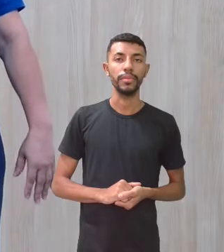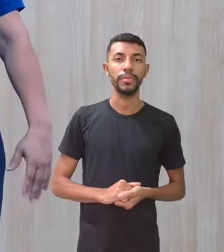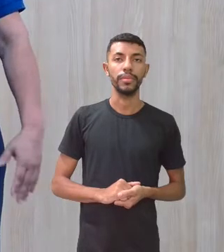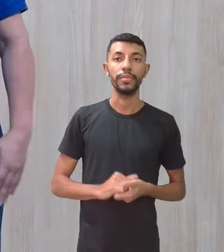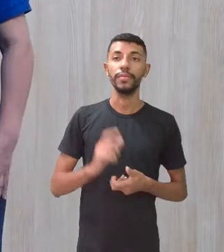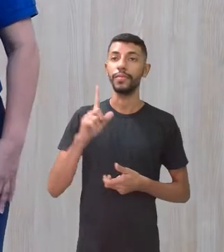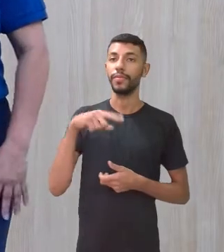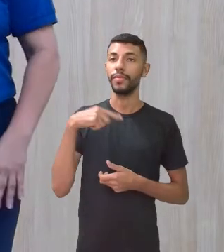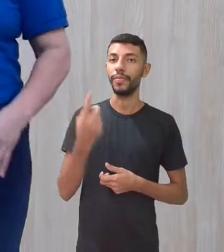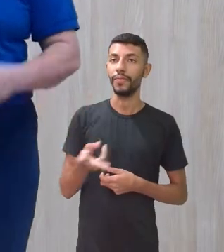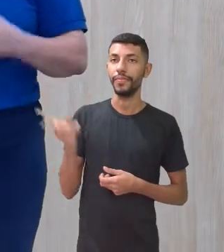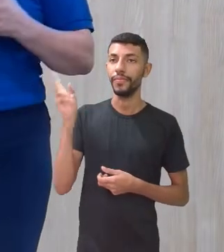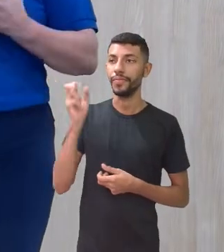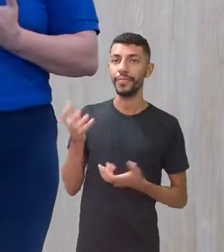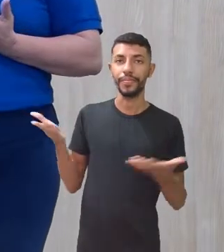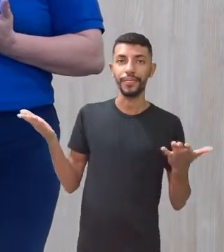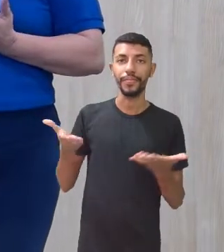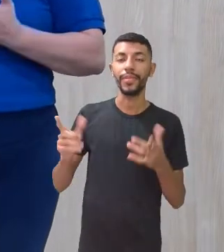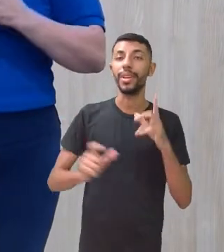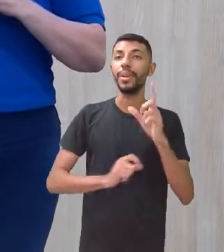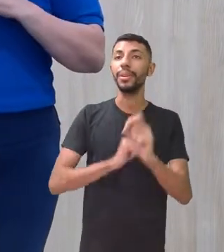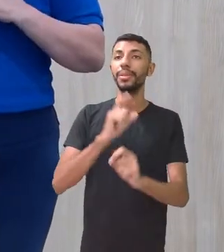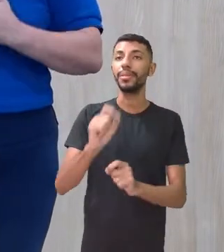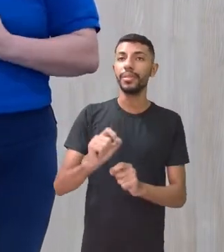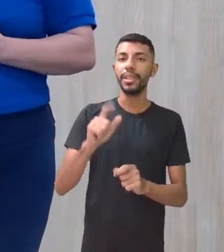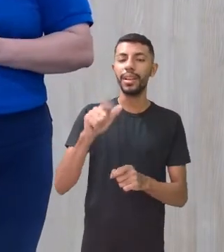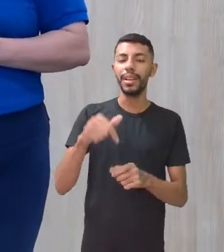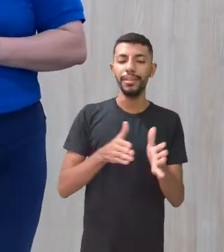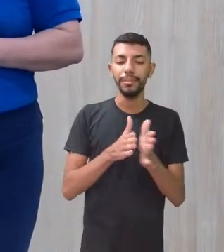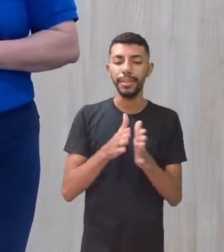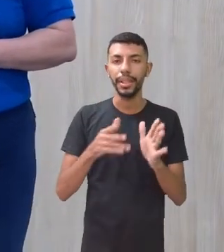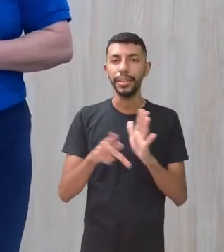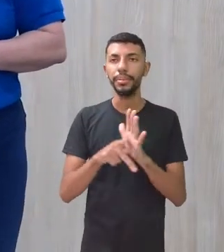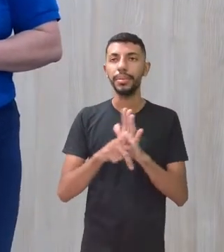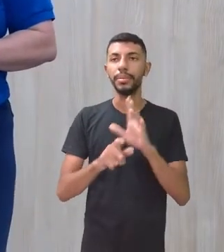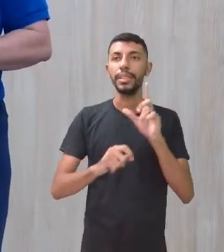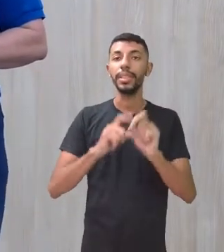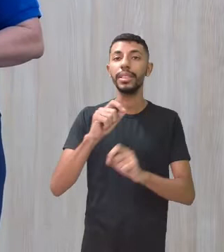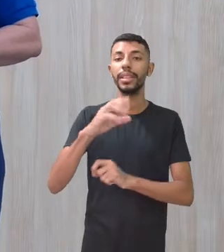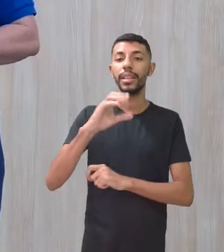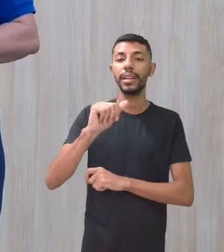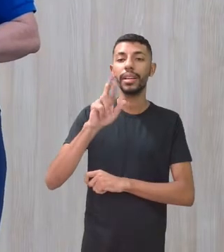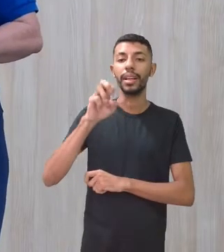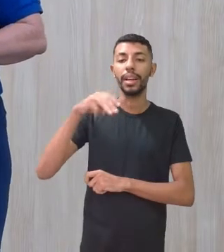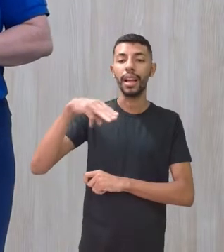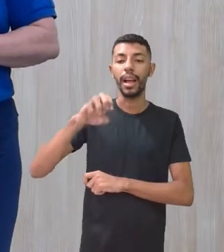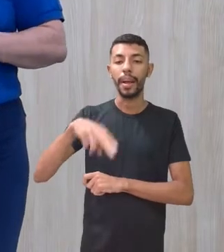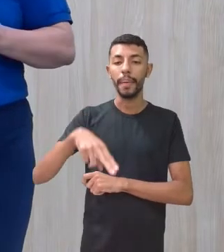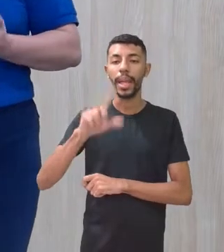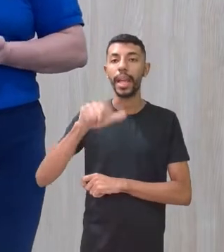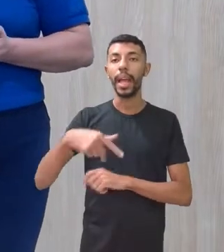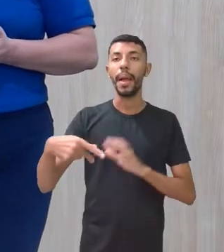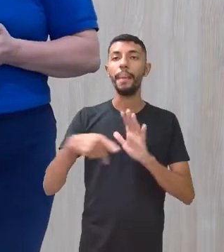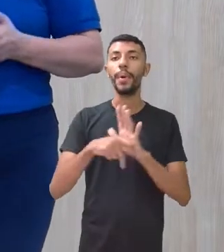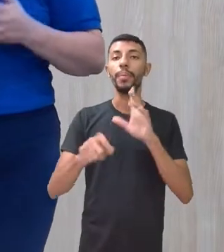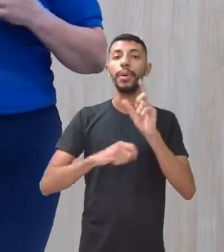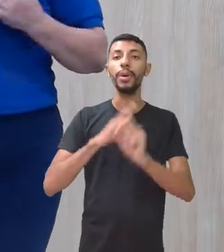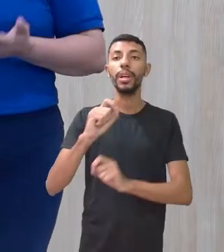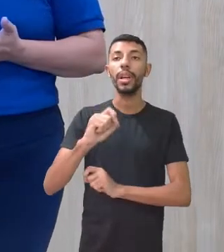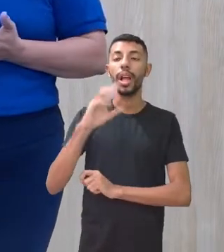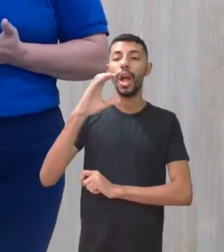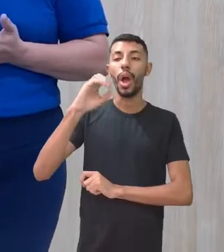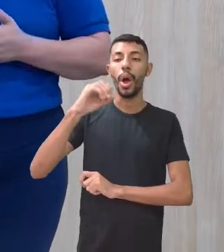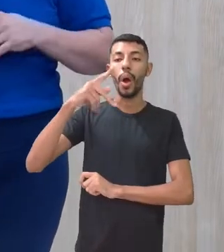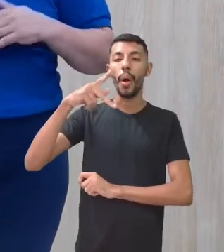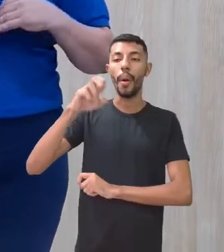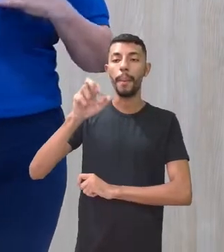A gente ouviu aí um trechinho de Carmen. É uma ópera de Bizet, é